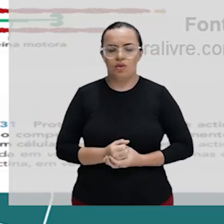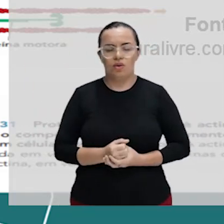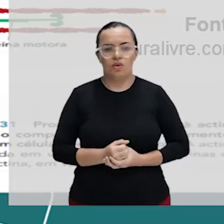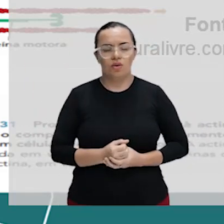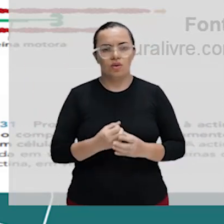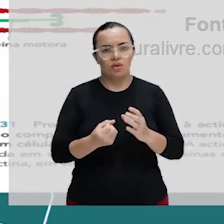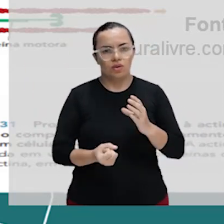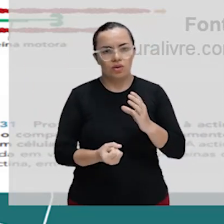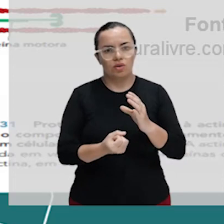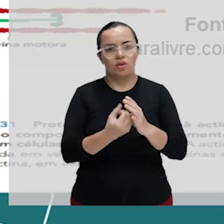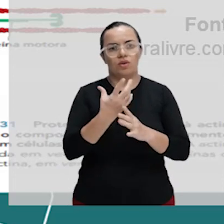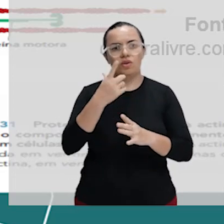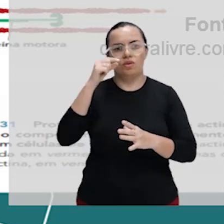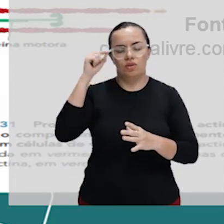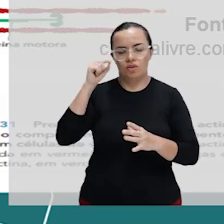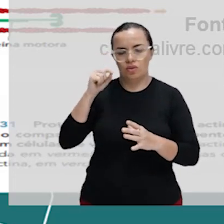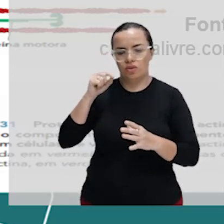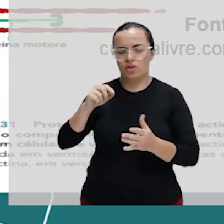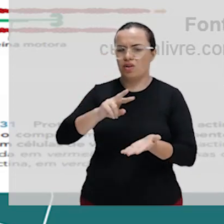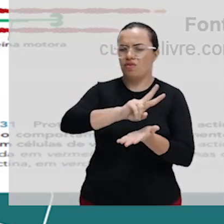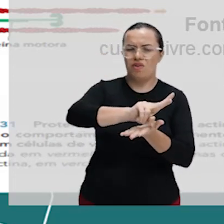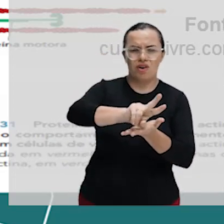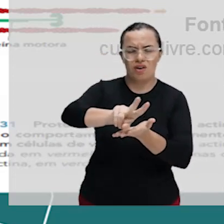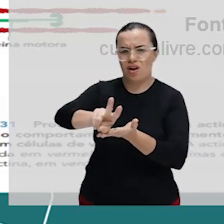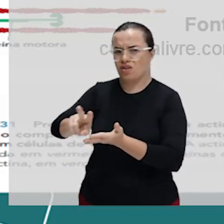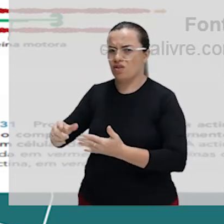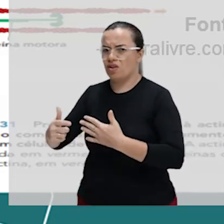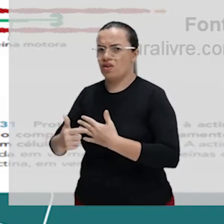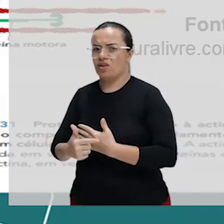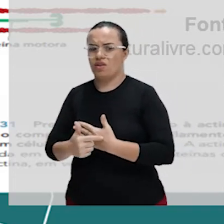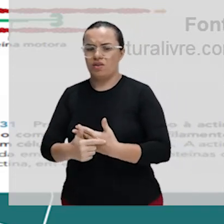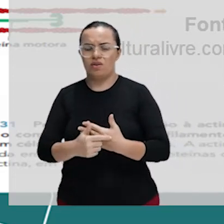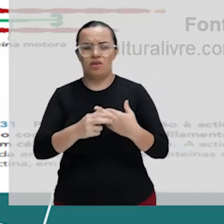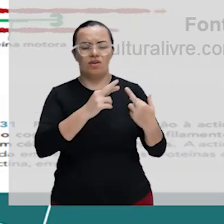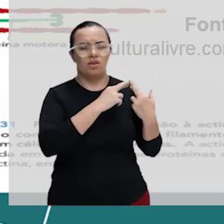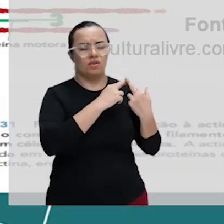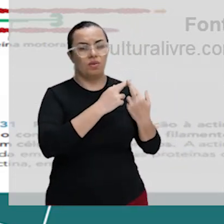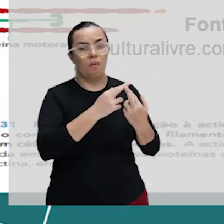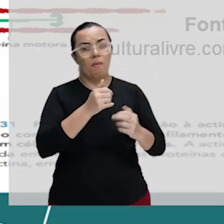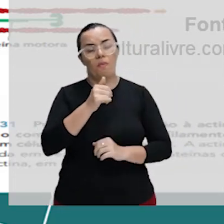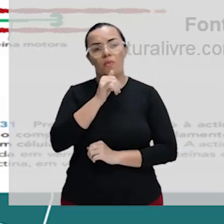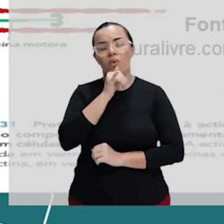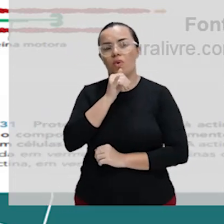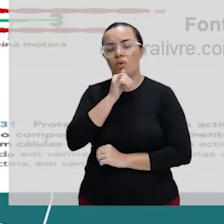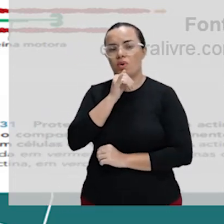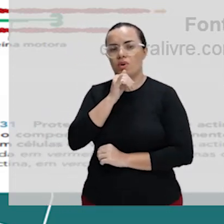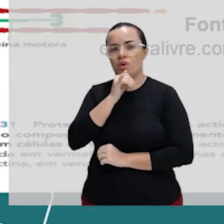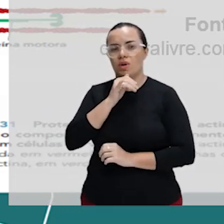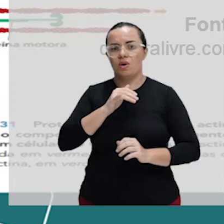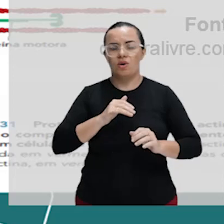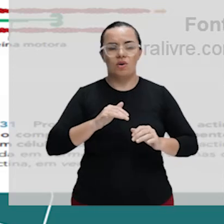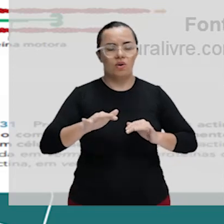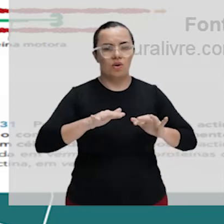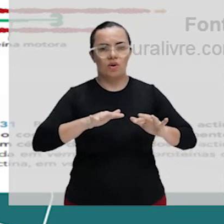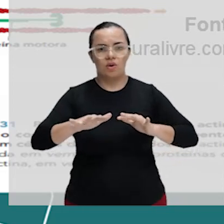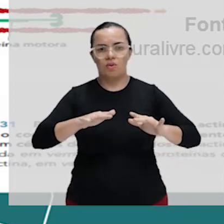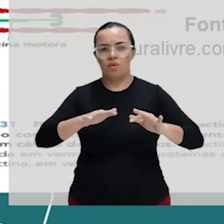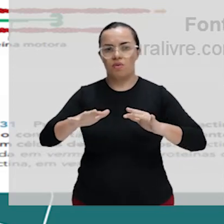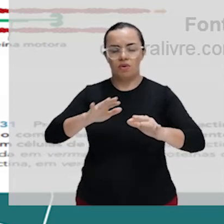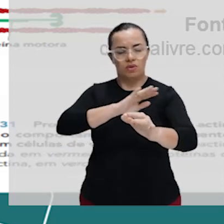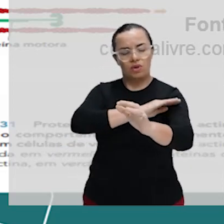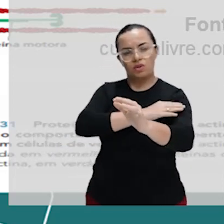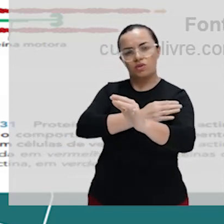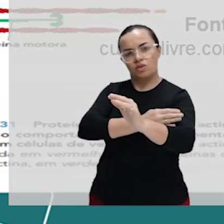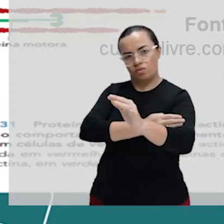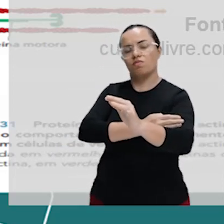exemplo, os mais variados tipos de funções. É ela que é responsável, por exemplo, pela movimentação dos nossos